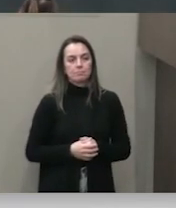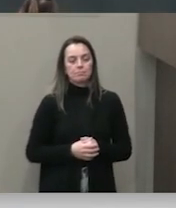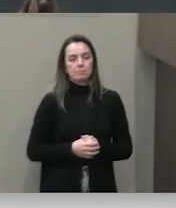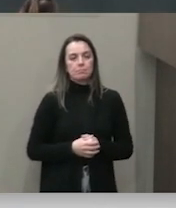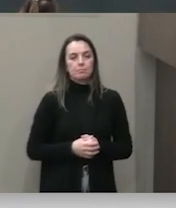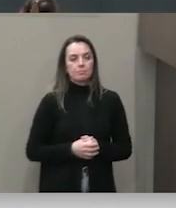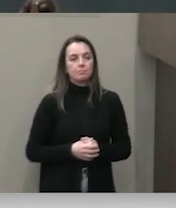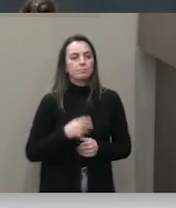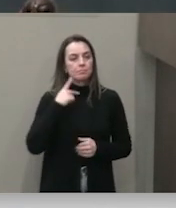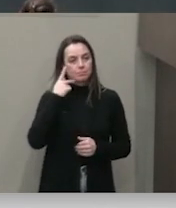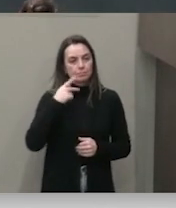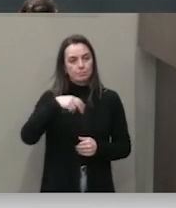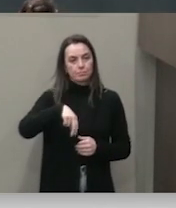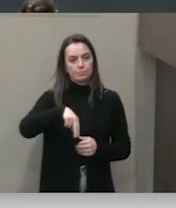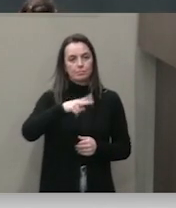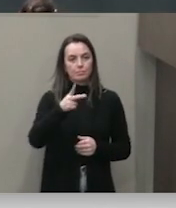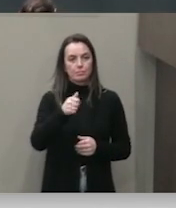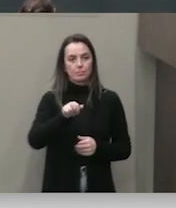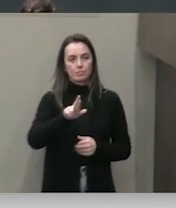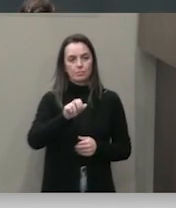Carvalho.